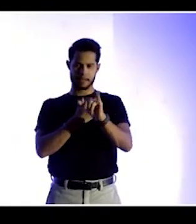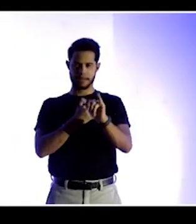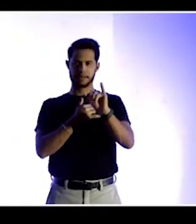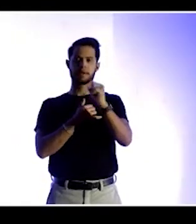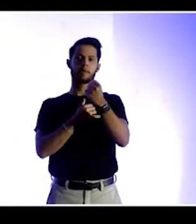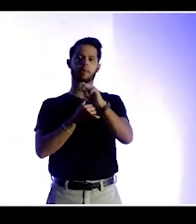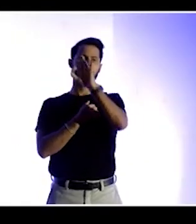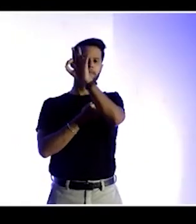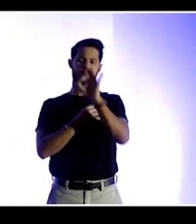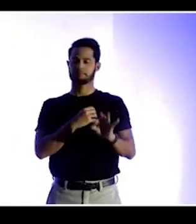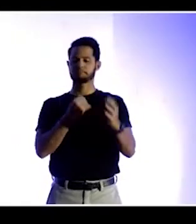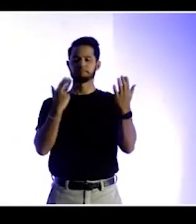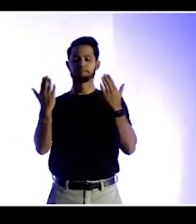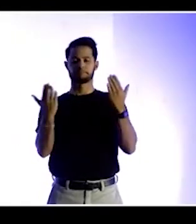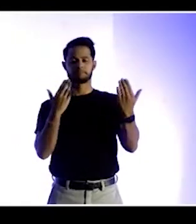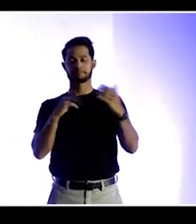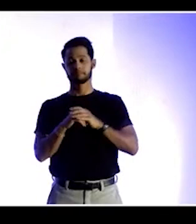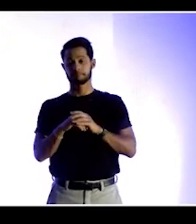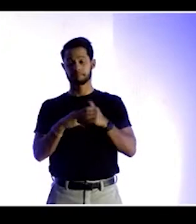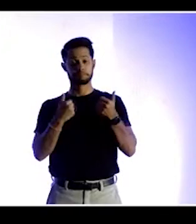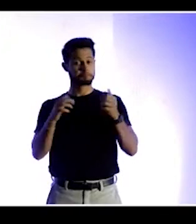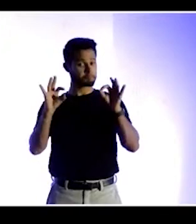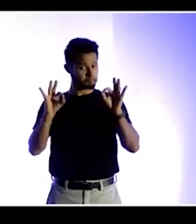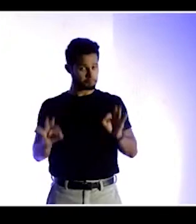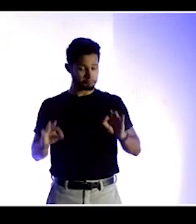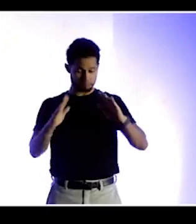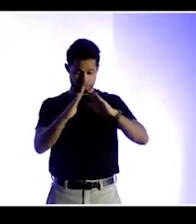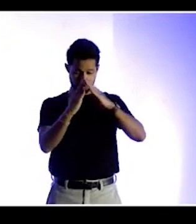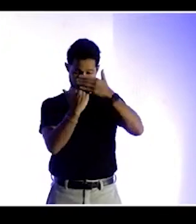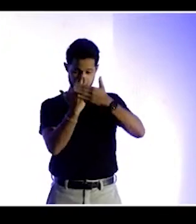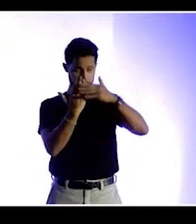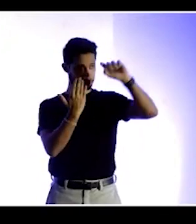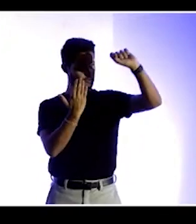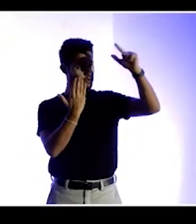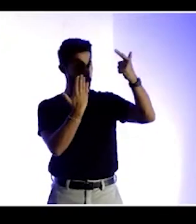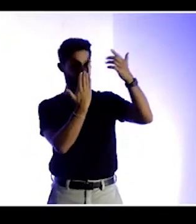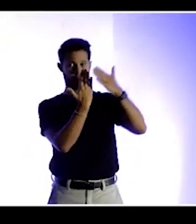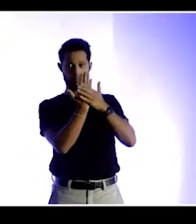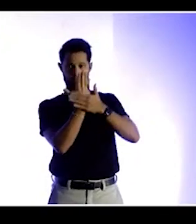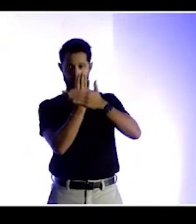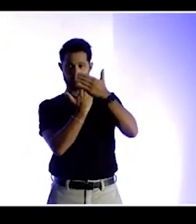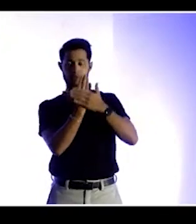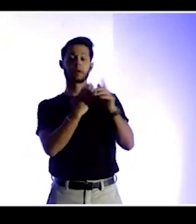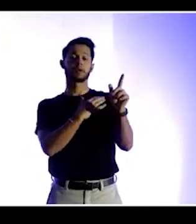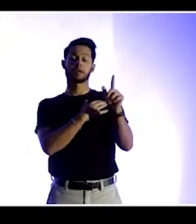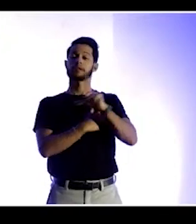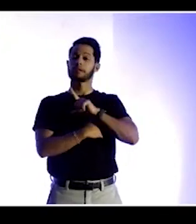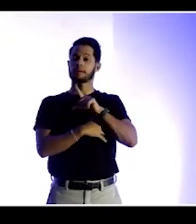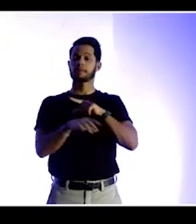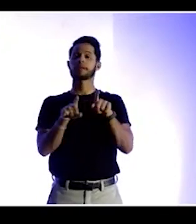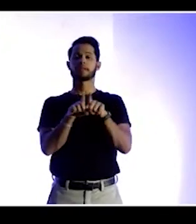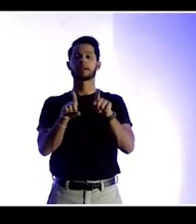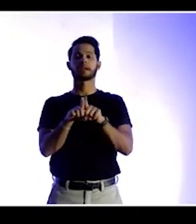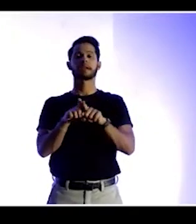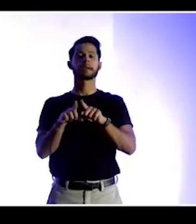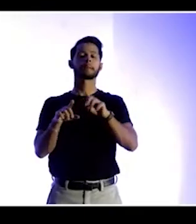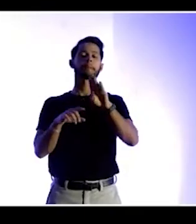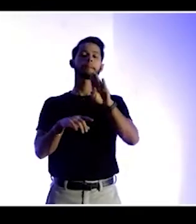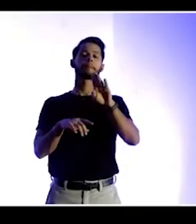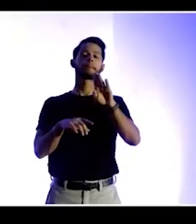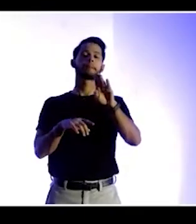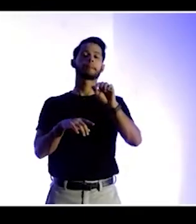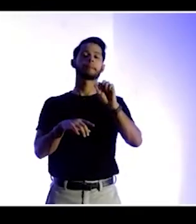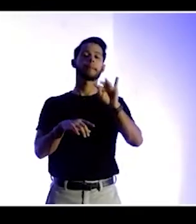Então, além de ter telhados solares nas casas, nas edificações, nós vamos começar a ter também baterias para